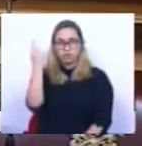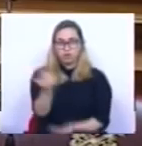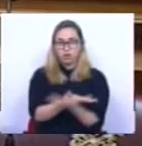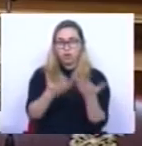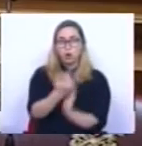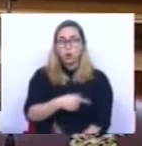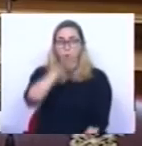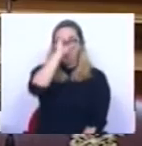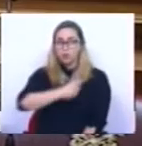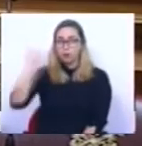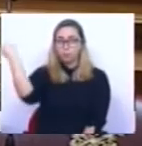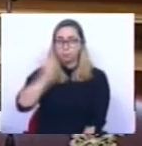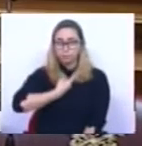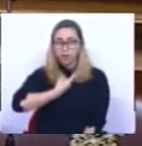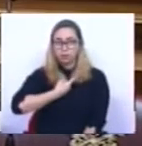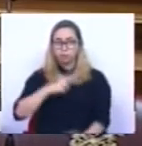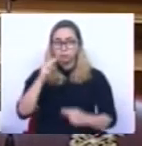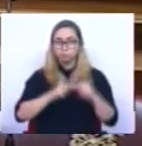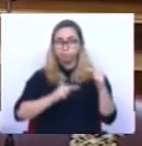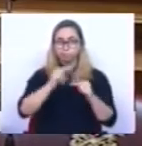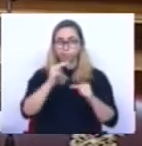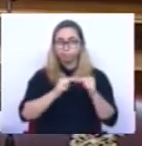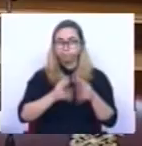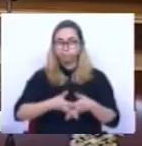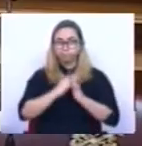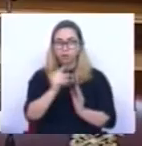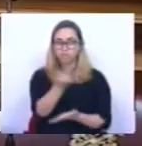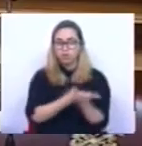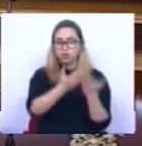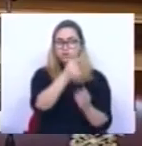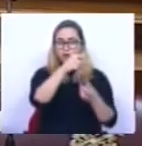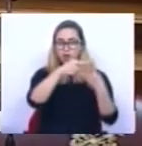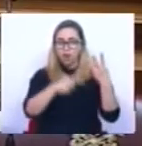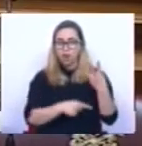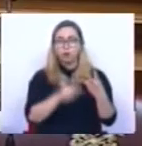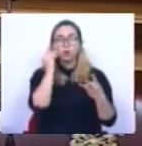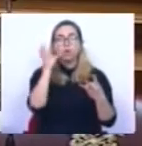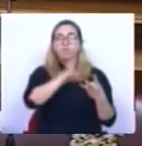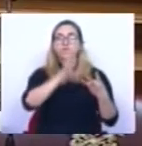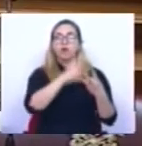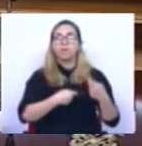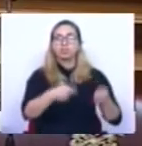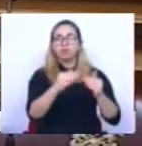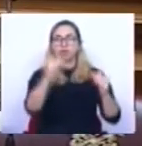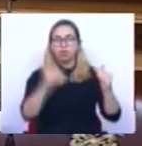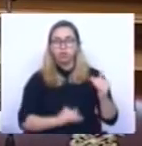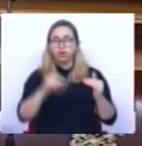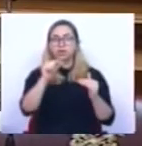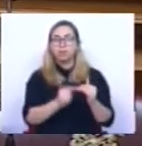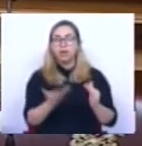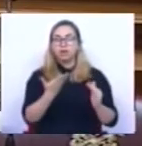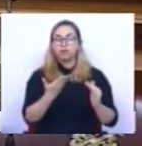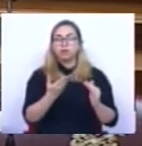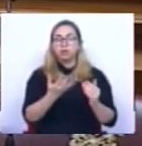Governo impôs a reestruturação financeira destes politécnicos através de medidas de redução de despesas e aumento de